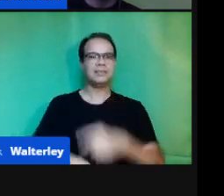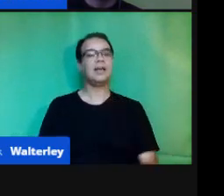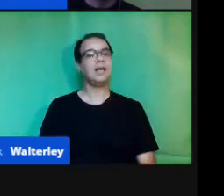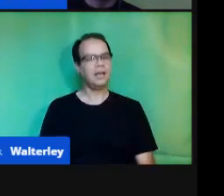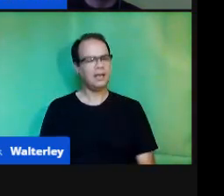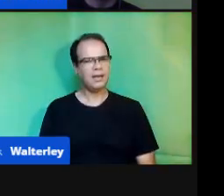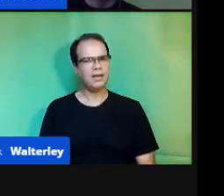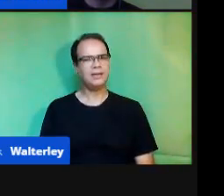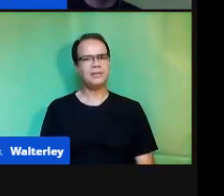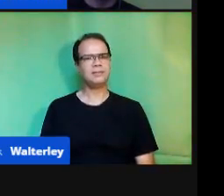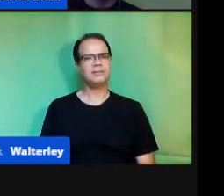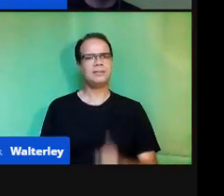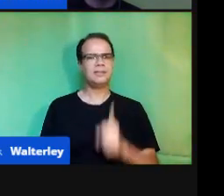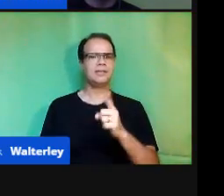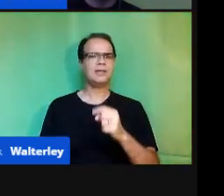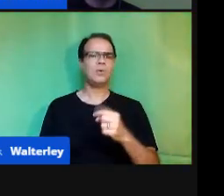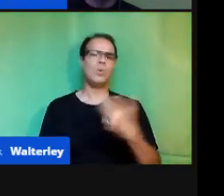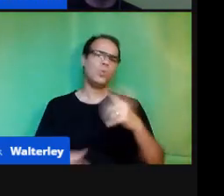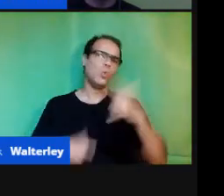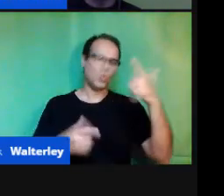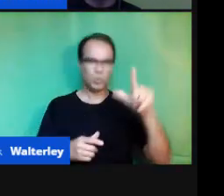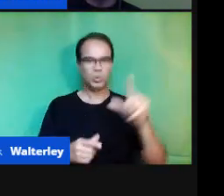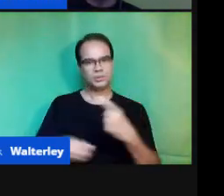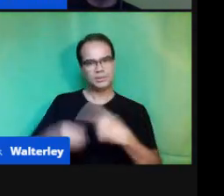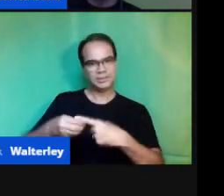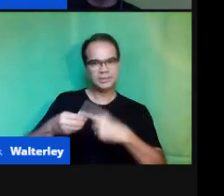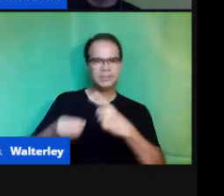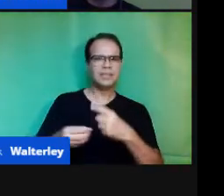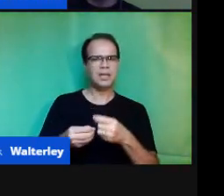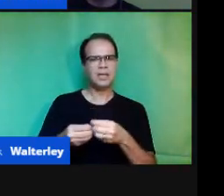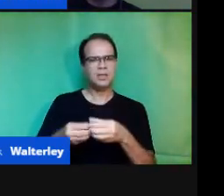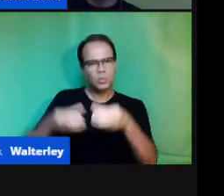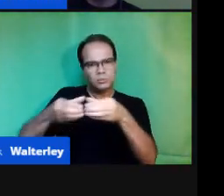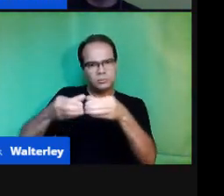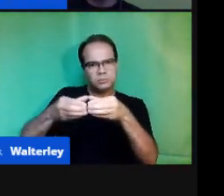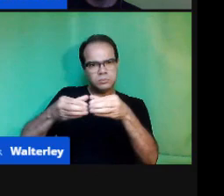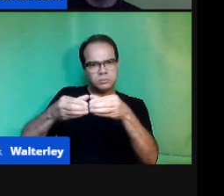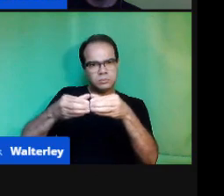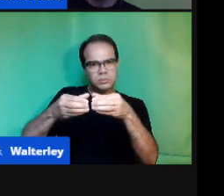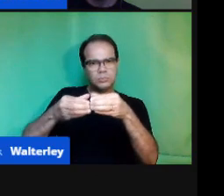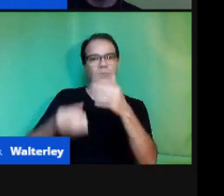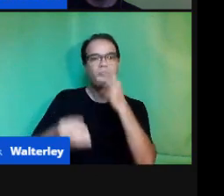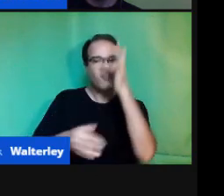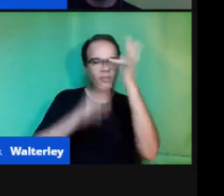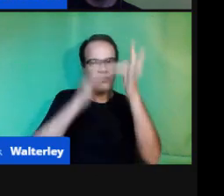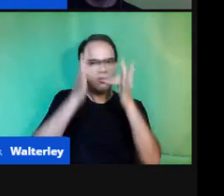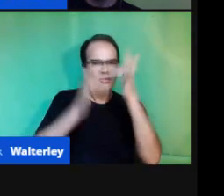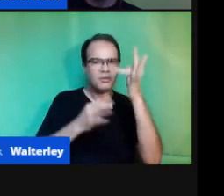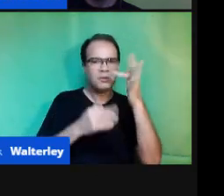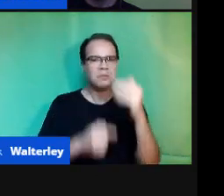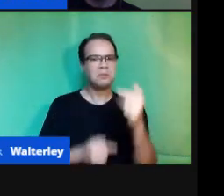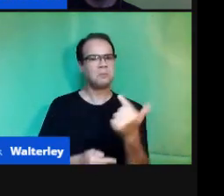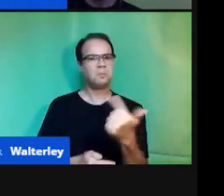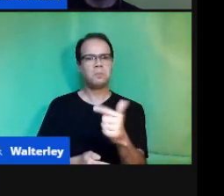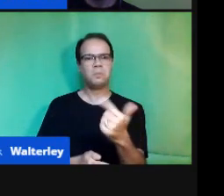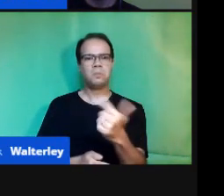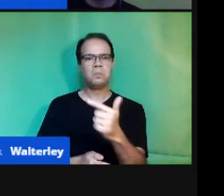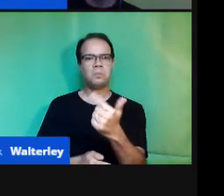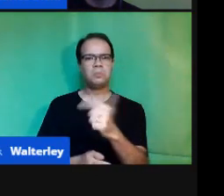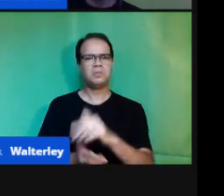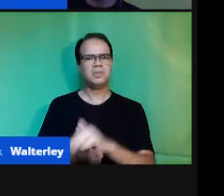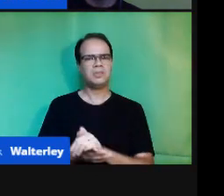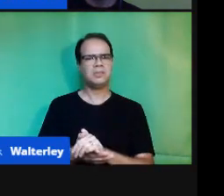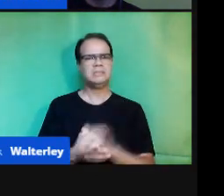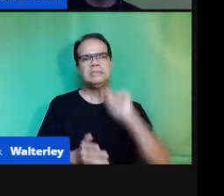Marinheiros, onde ainda há uma comunidade muito pobre. Há poucas flores na Ilha das Flores. Há, no entanto, muito lixo.